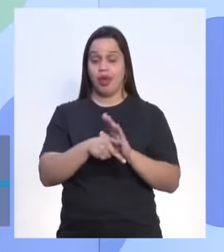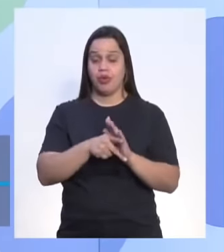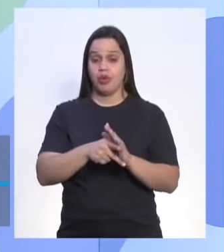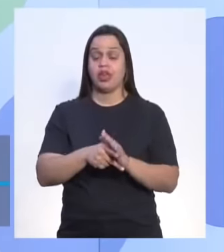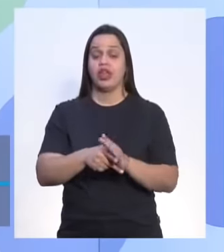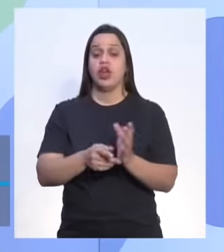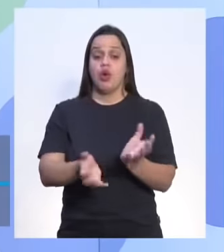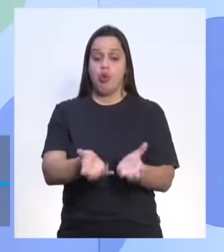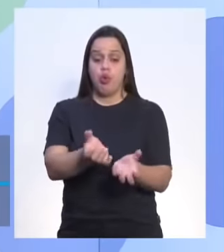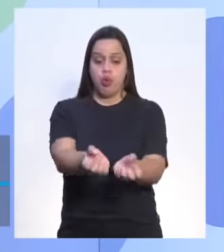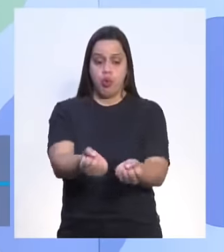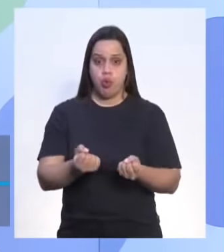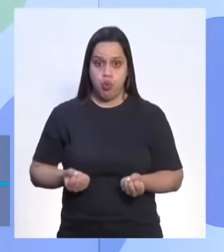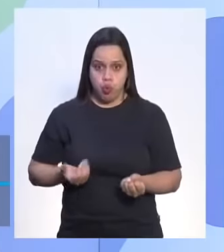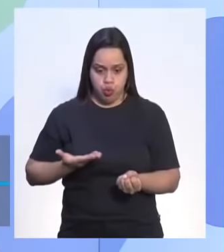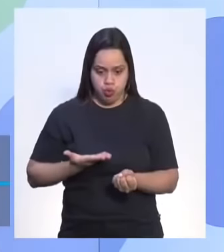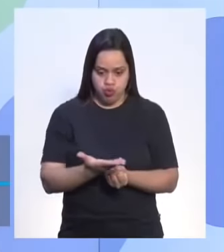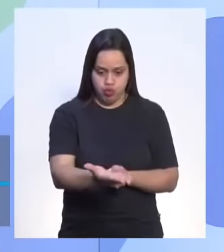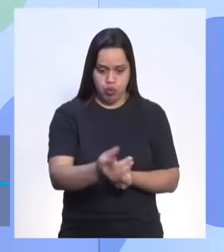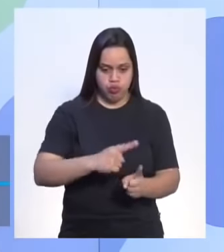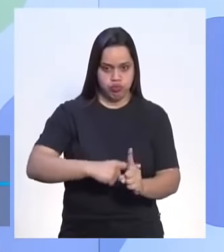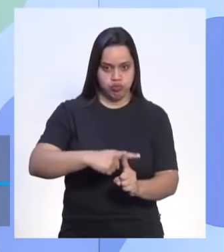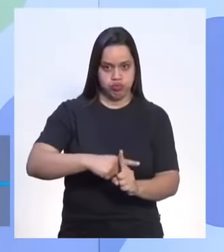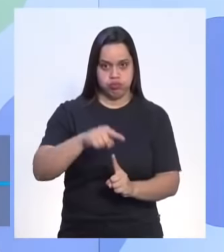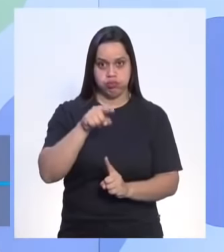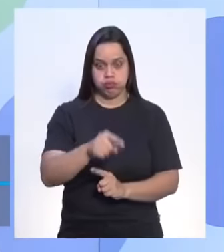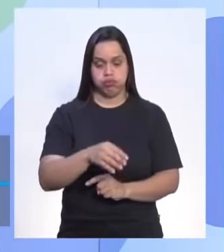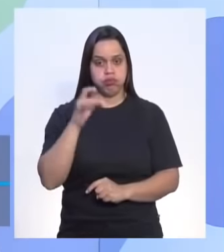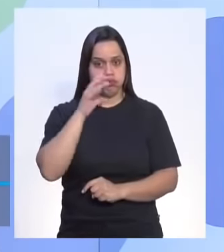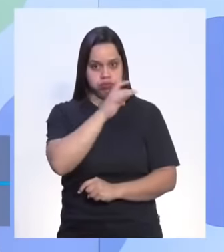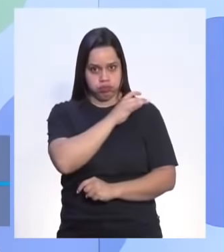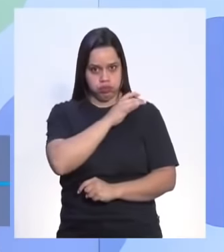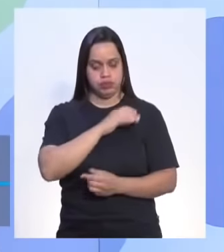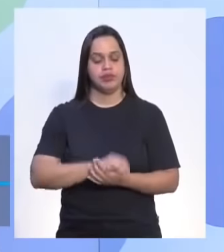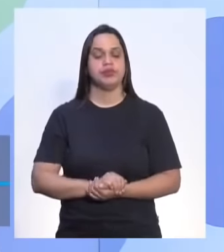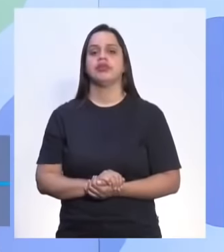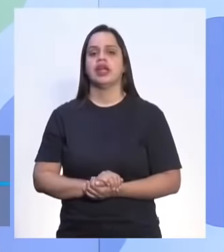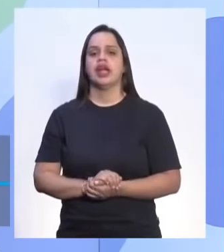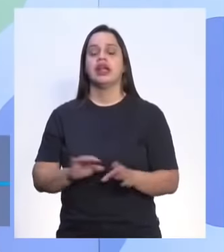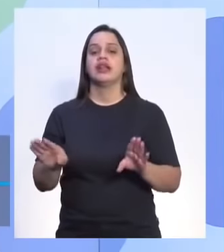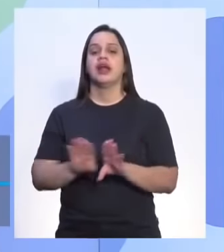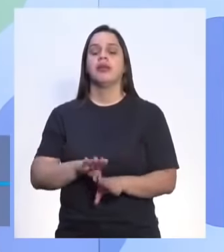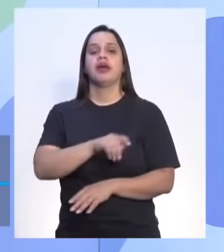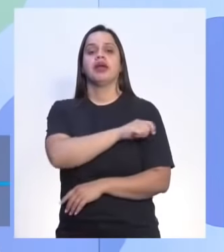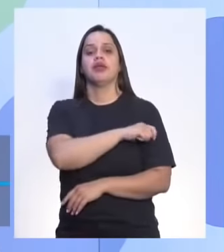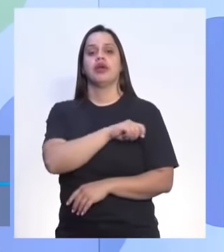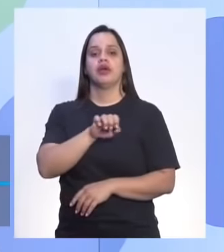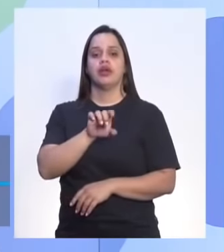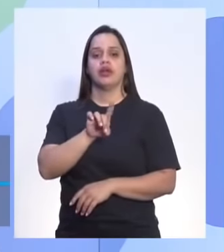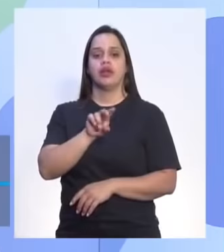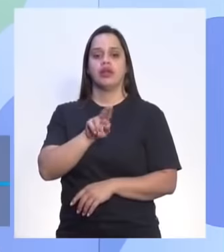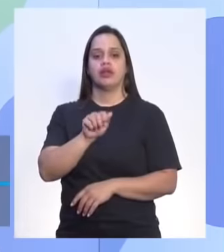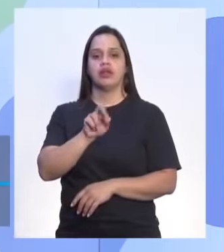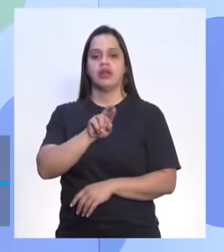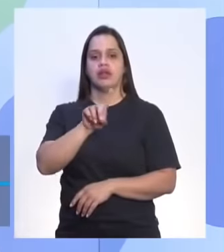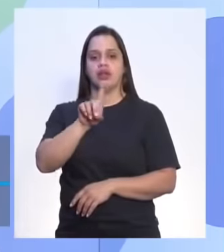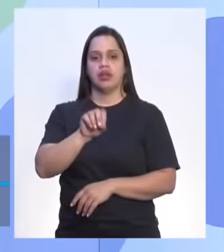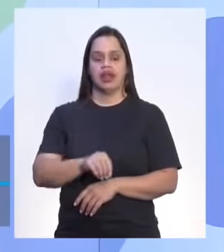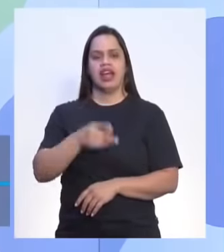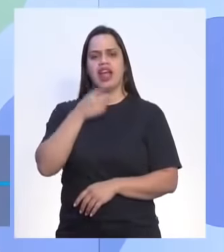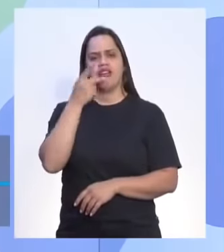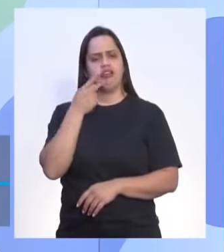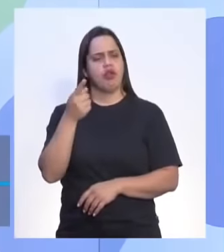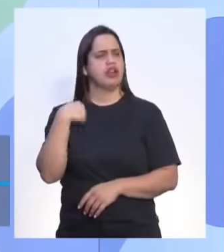ela colocou a ideia para medir a temperatura do forno. Aí, eu encontrei do Eduardo. A gente pode medir em